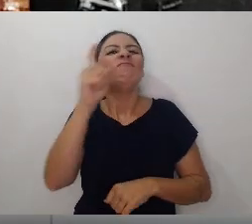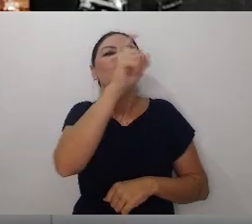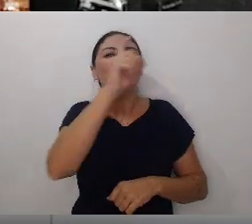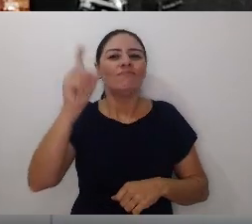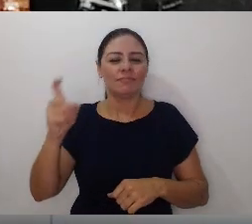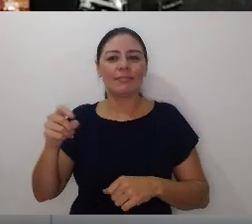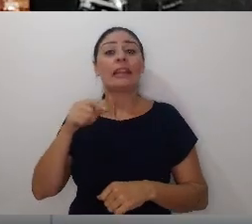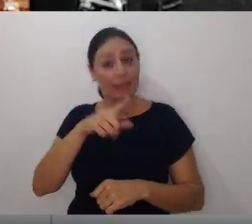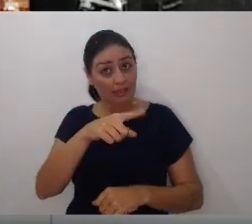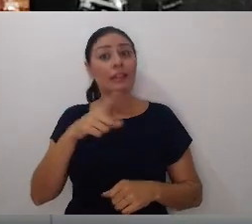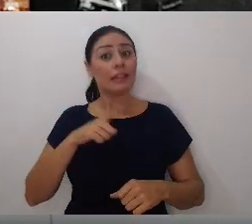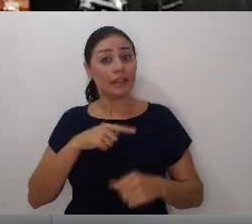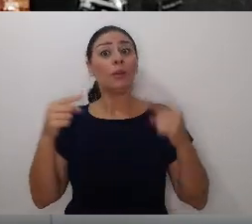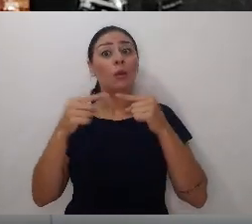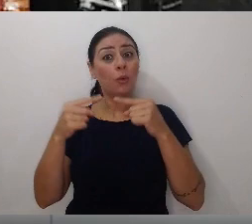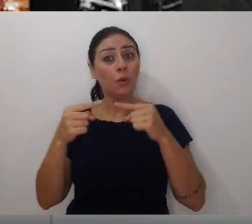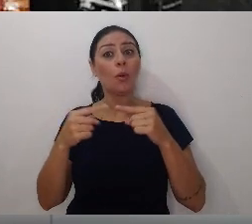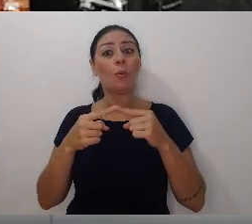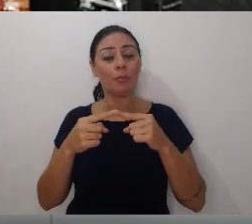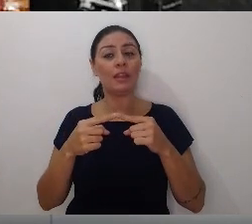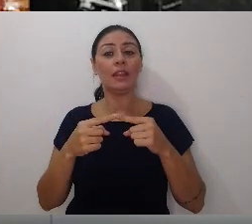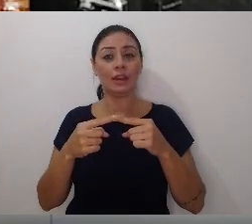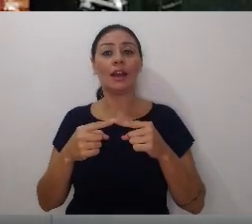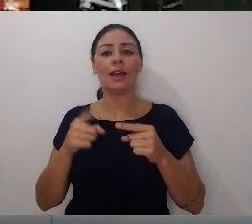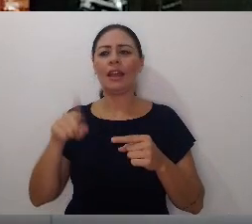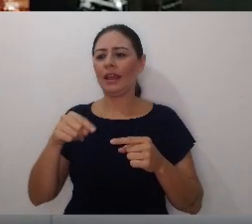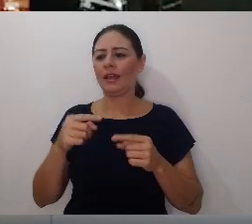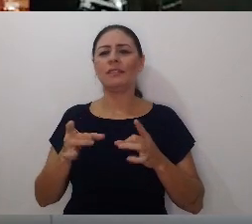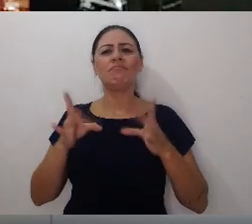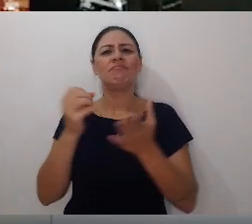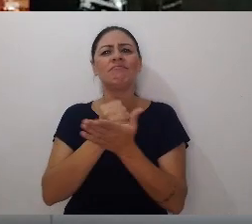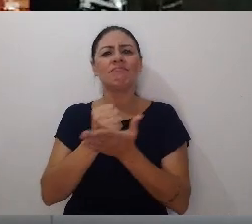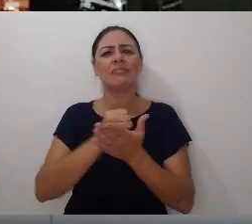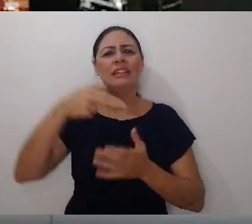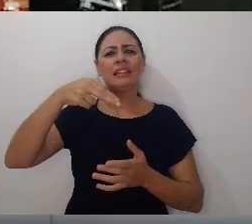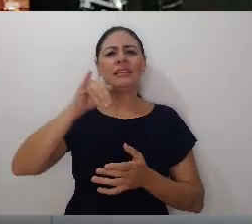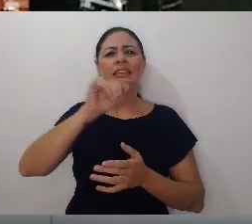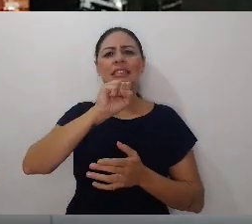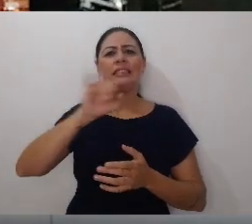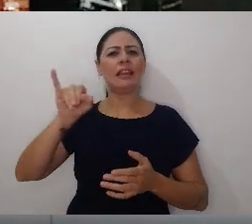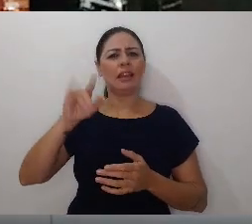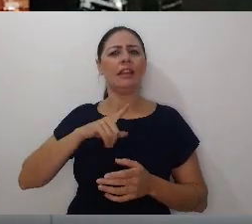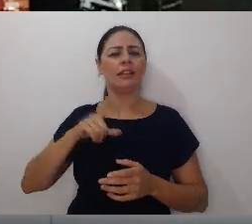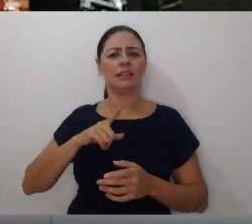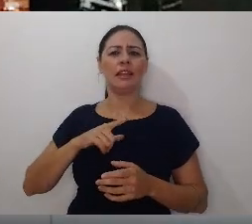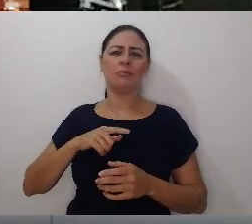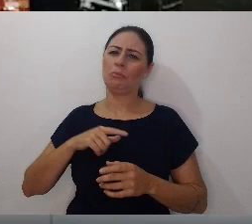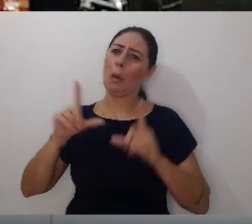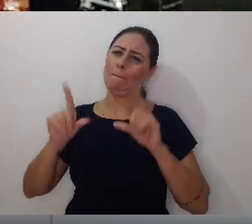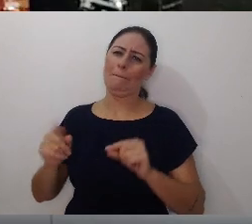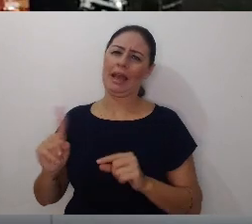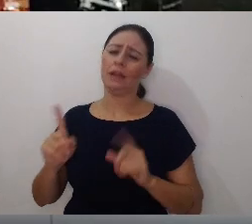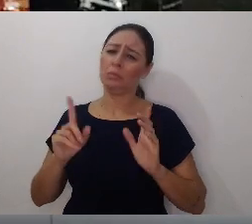tipo um bom ar. Ele é bem bom, porque as partículas dele saem pequenas. Então, custa R$ 8,90 na Nicei.